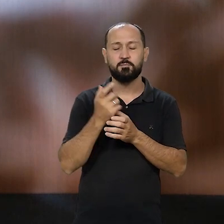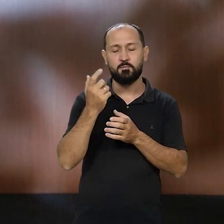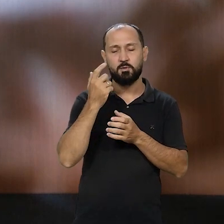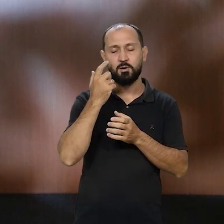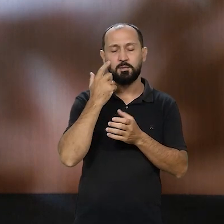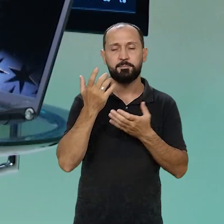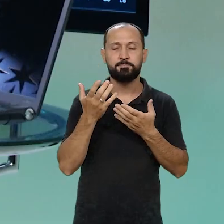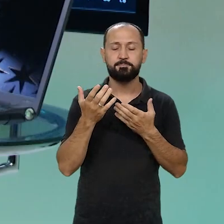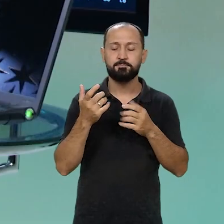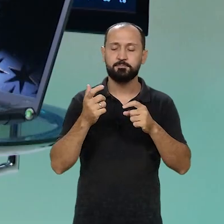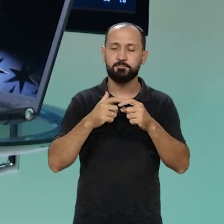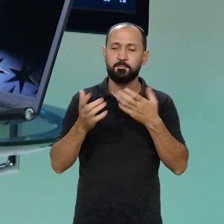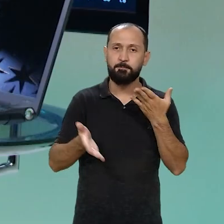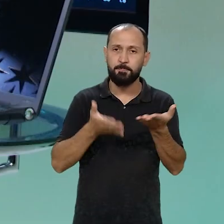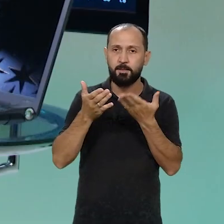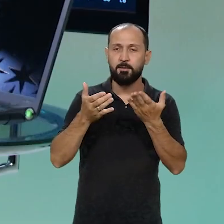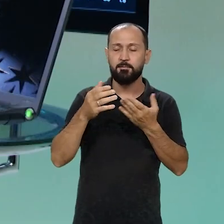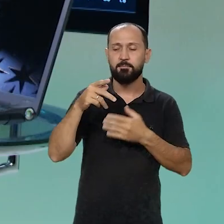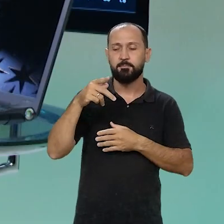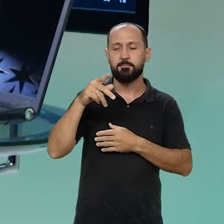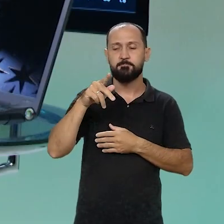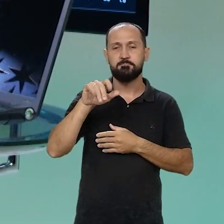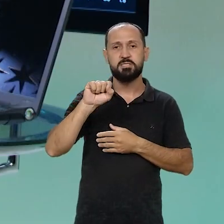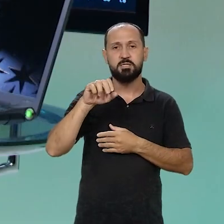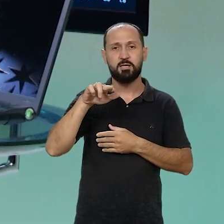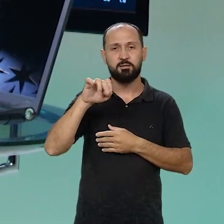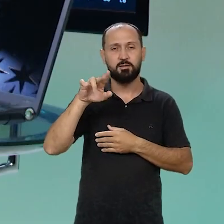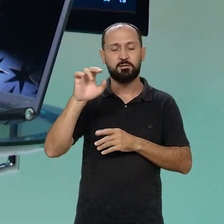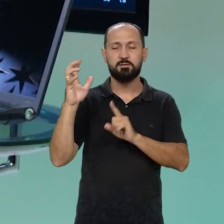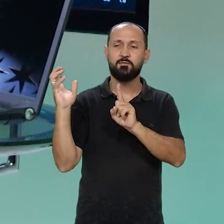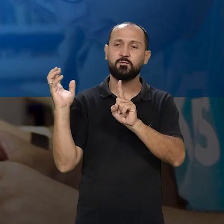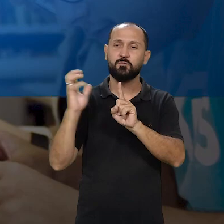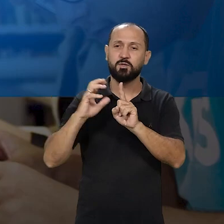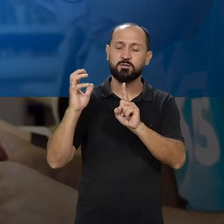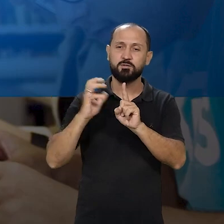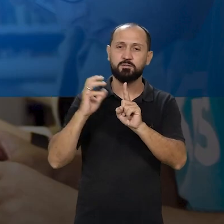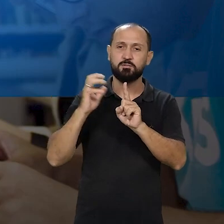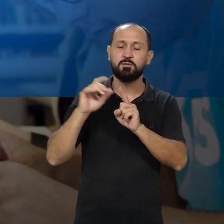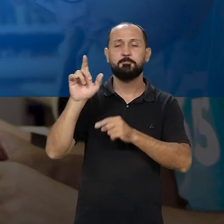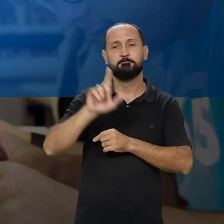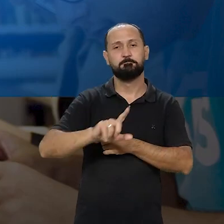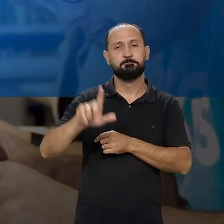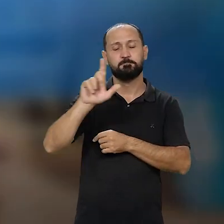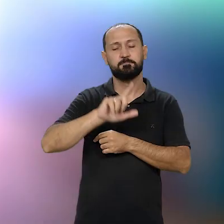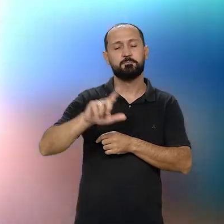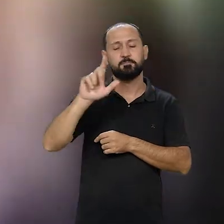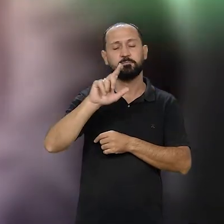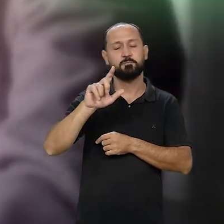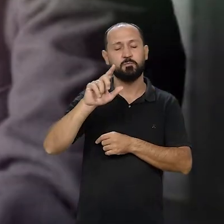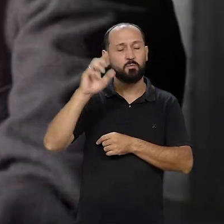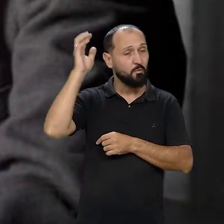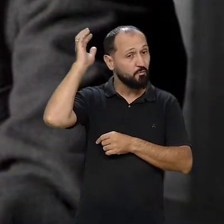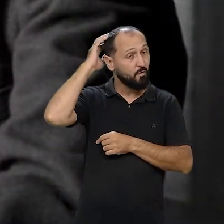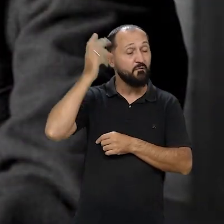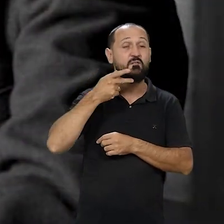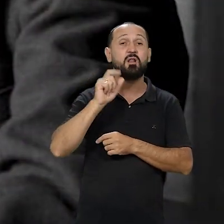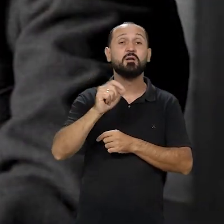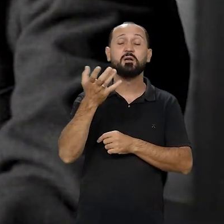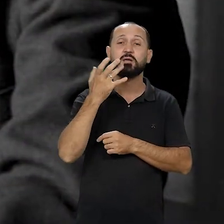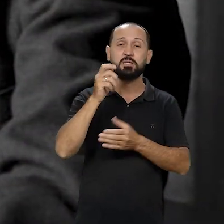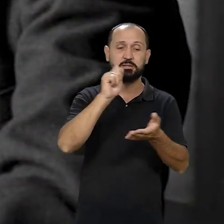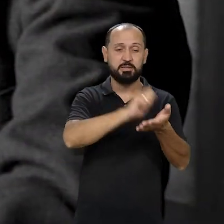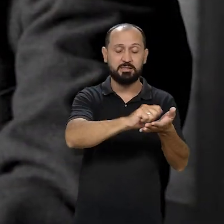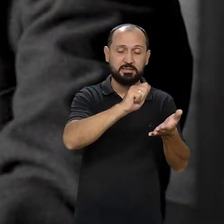ela é uma teoria muito, muito influenciada pela literatura, né? O Freud era um leitor, ele dizia que ele queria